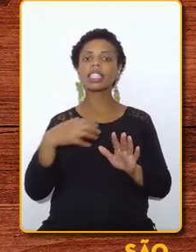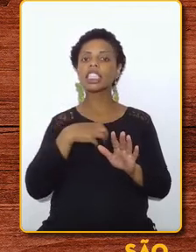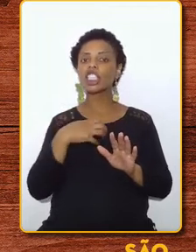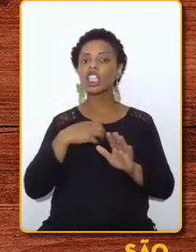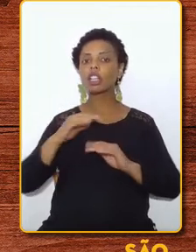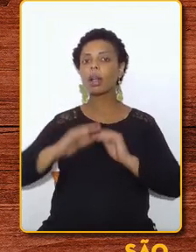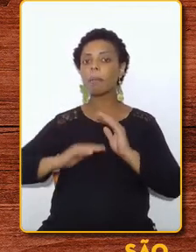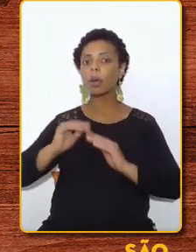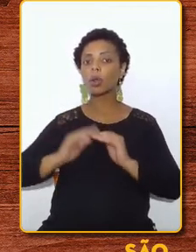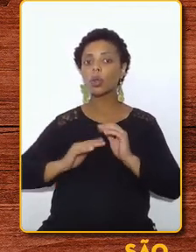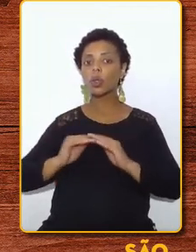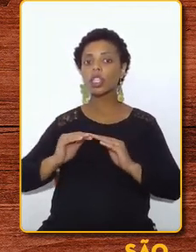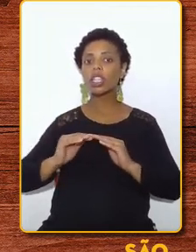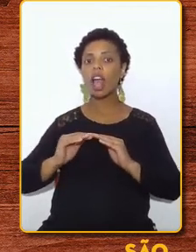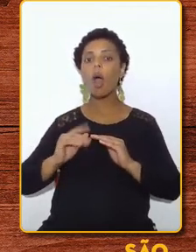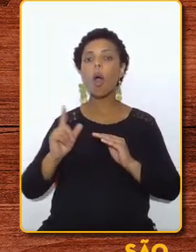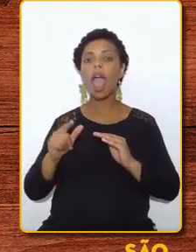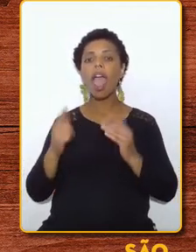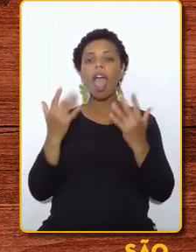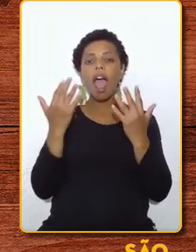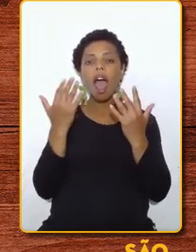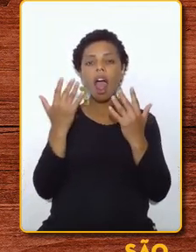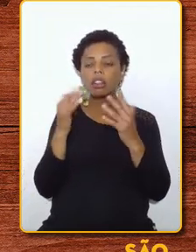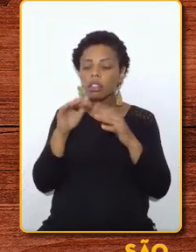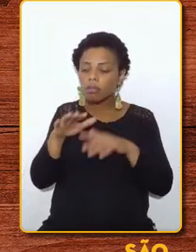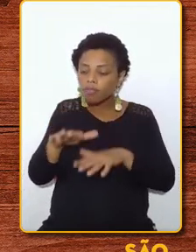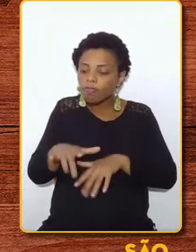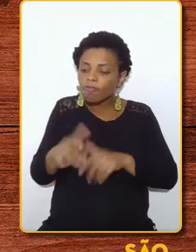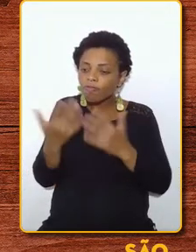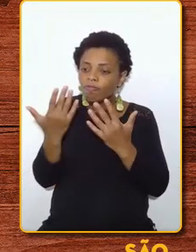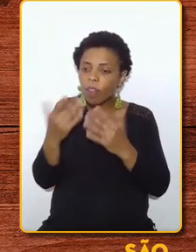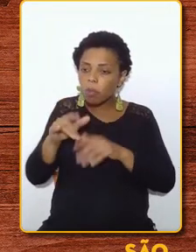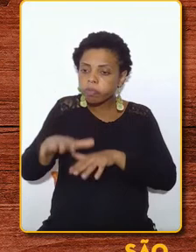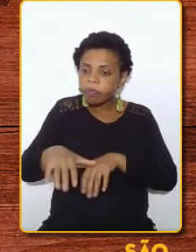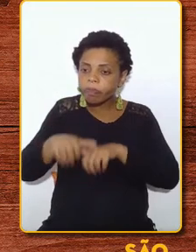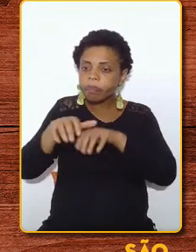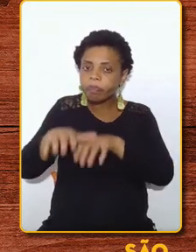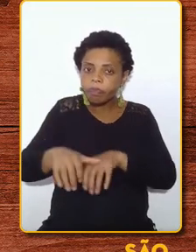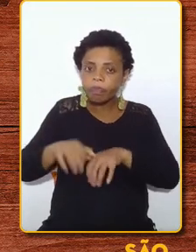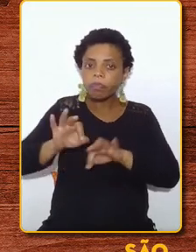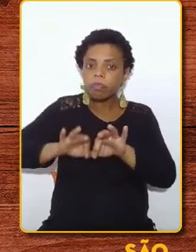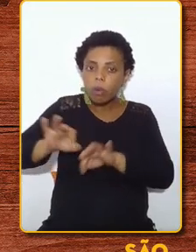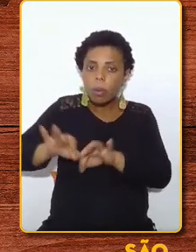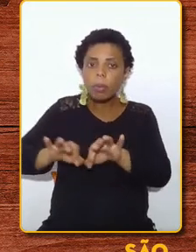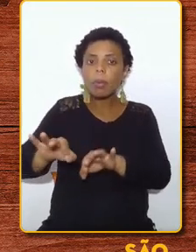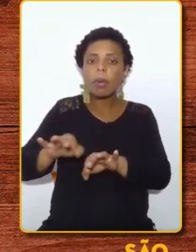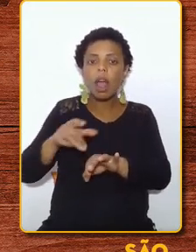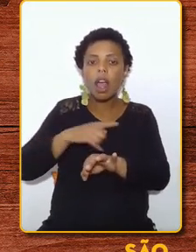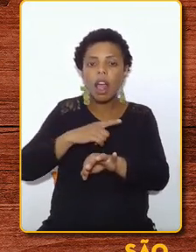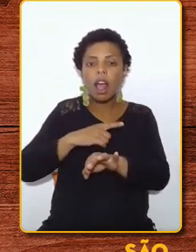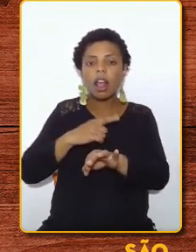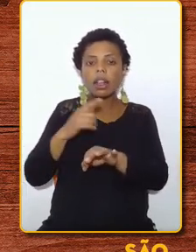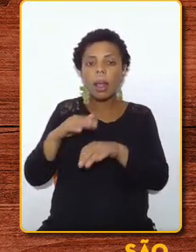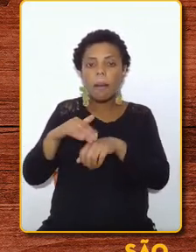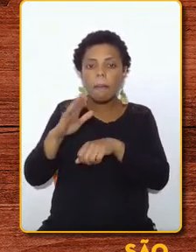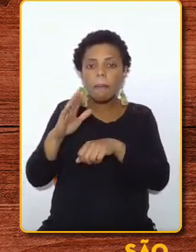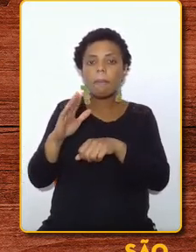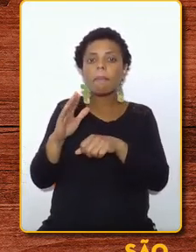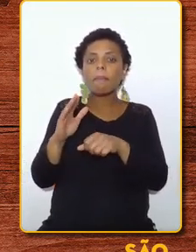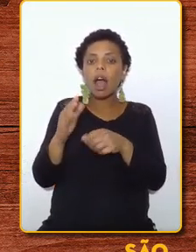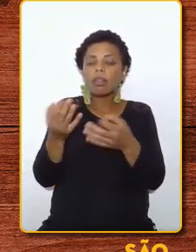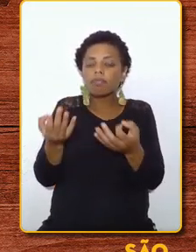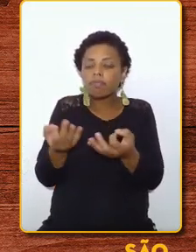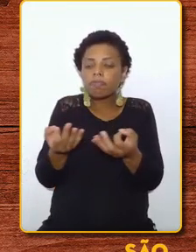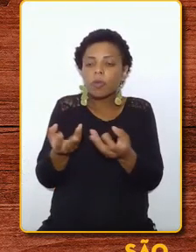produzir mais artesanal, mais diversificada, com uso intensivo de mão de obra, foi perdendo